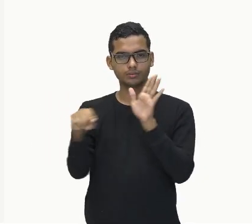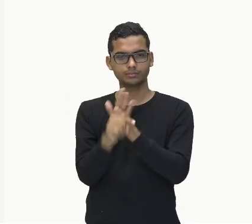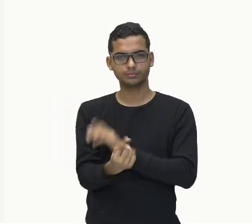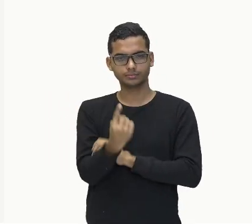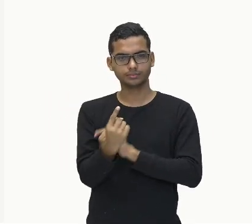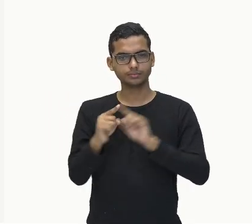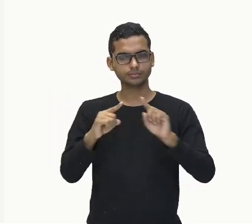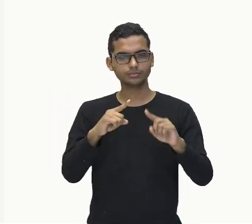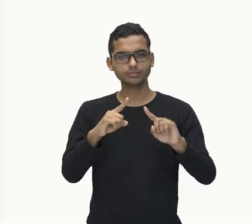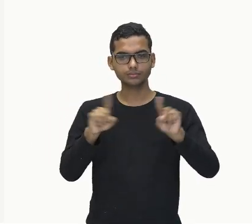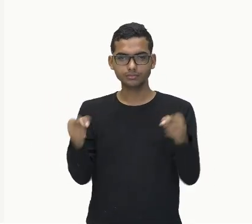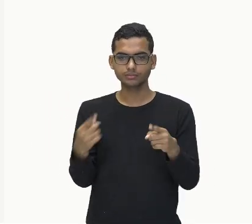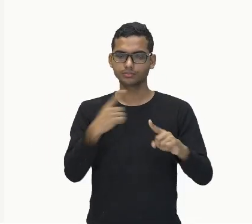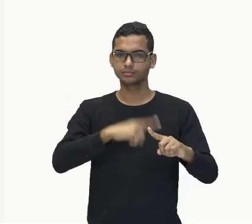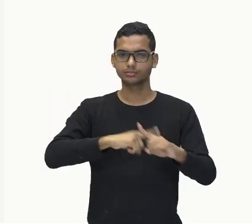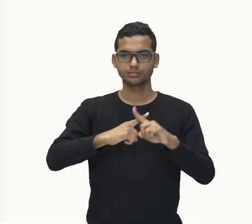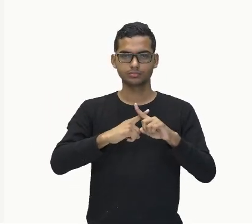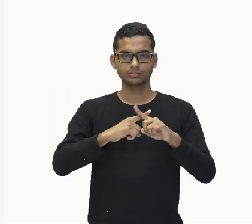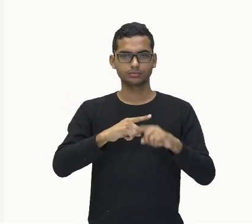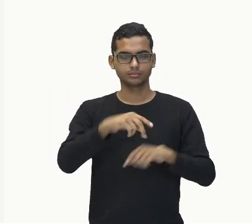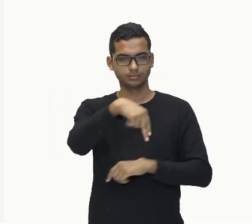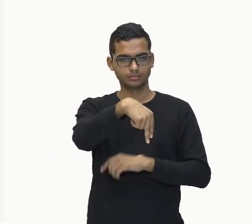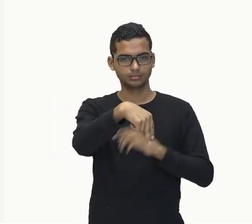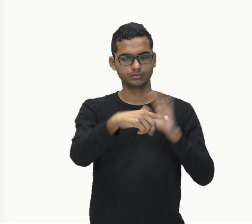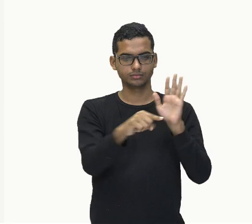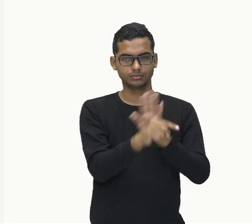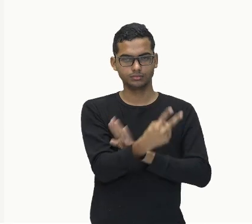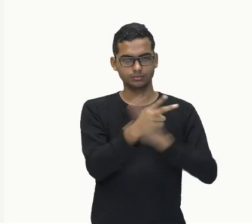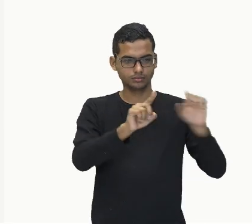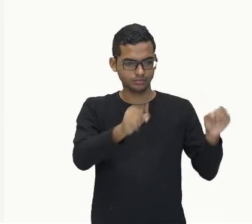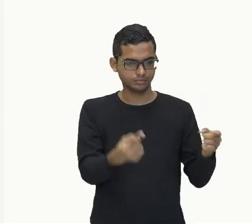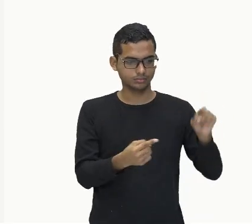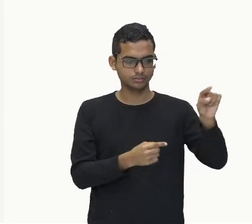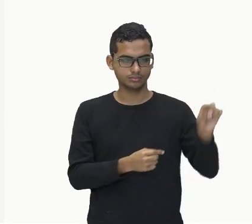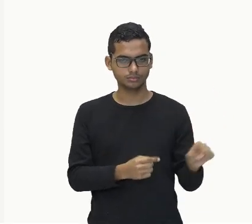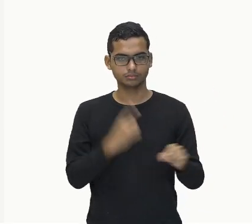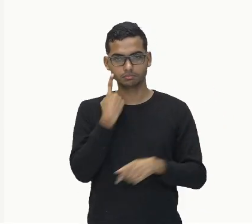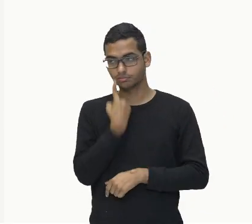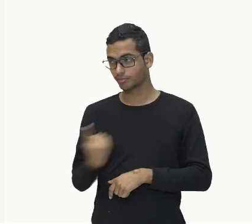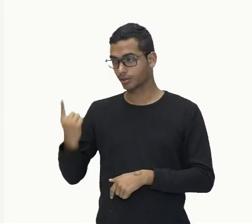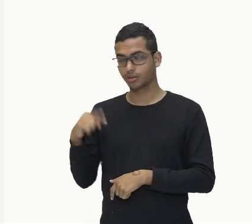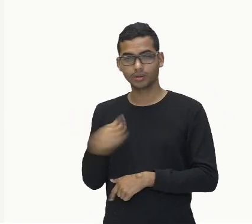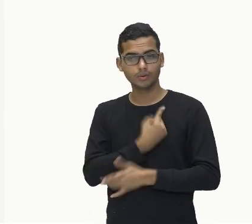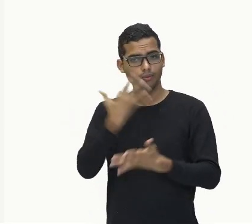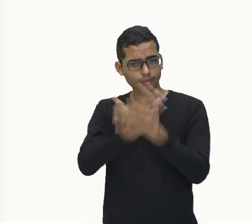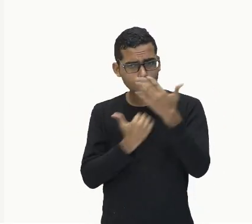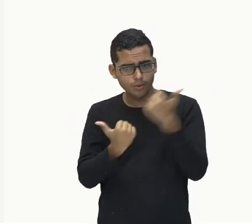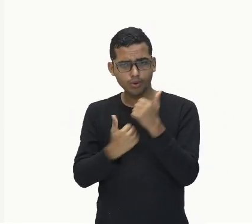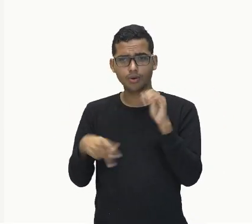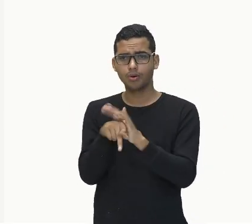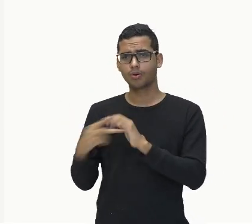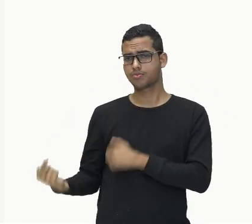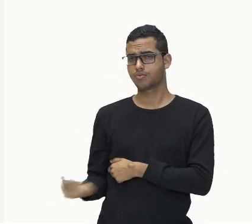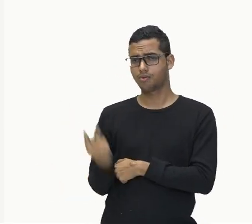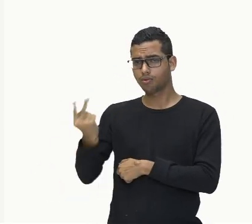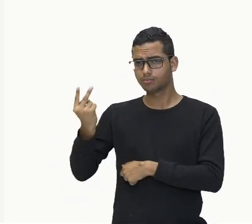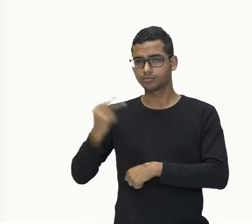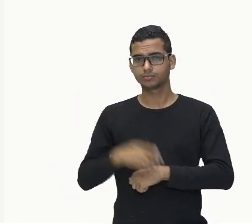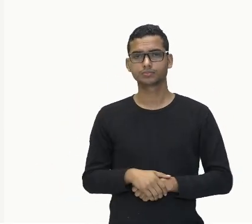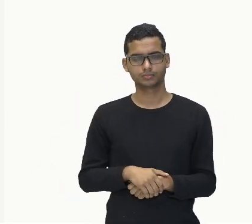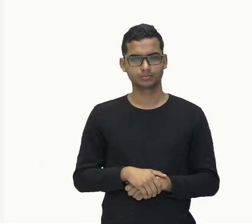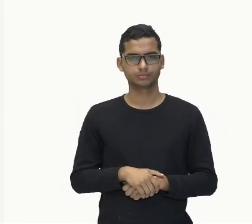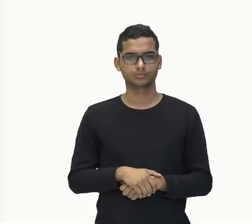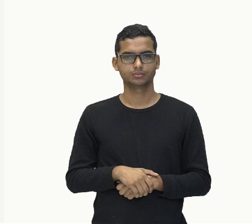fatorial. Por que a gente vai vir só até aqui? Porque quando a gente substituir esse valor aqui no lugar de